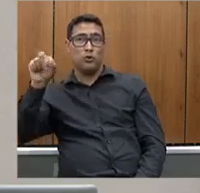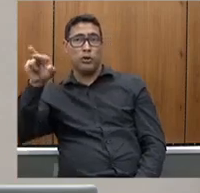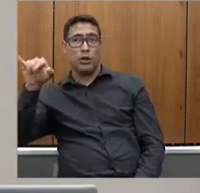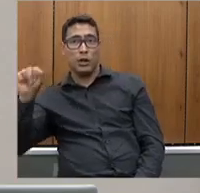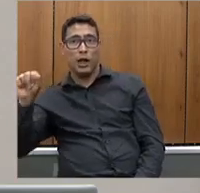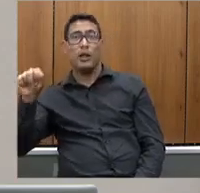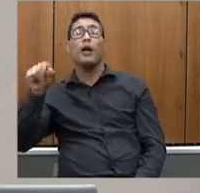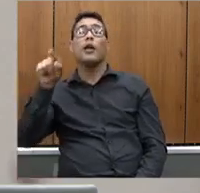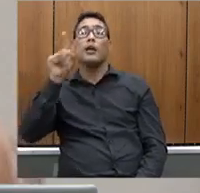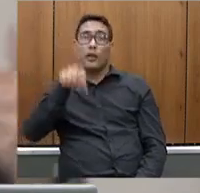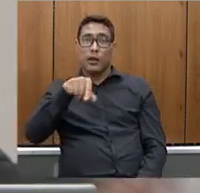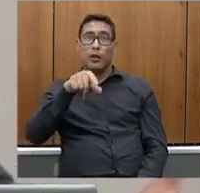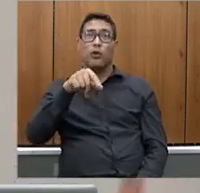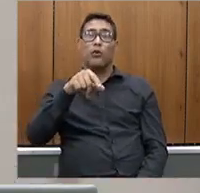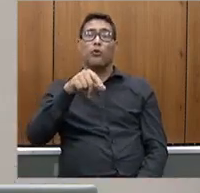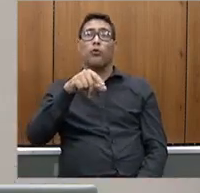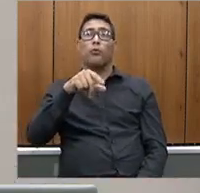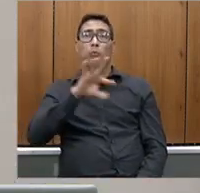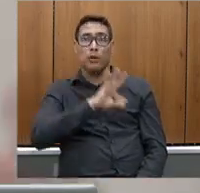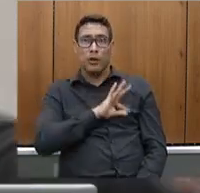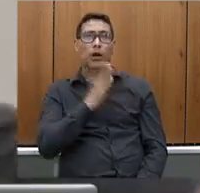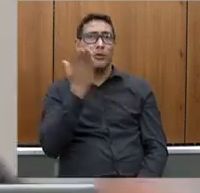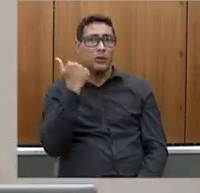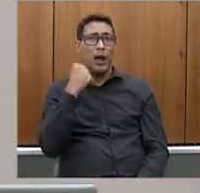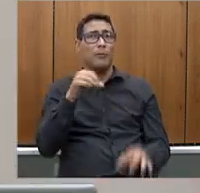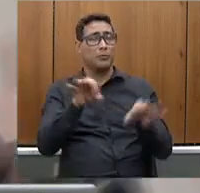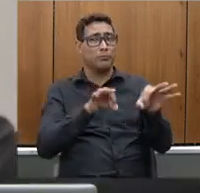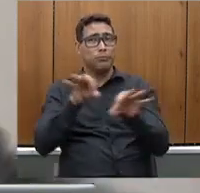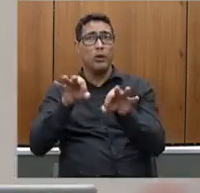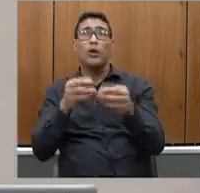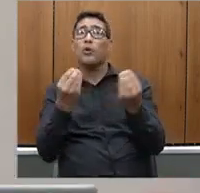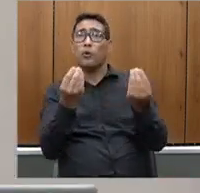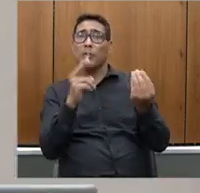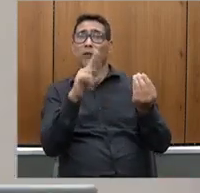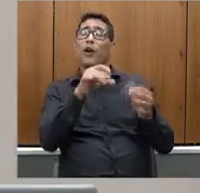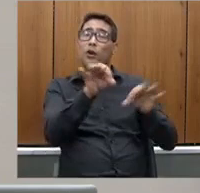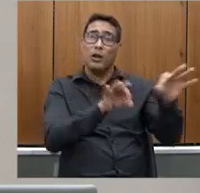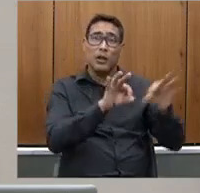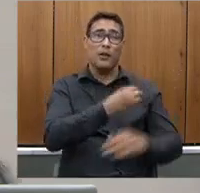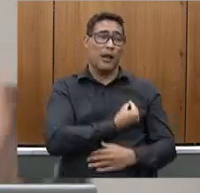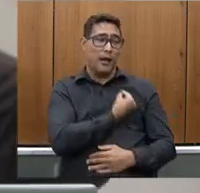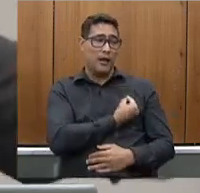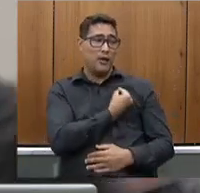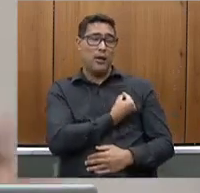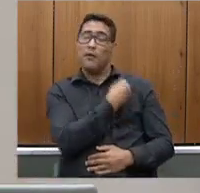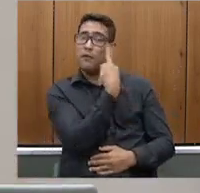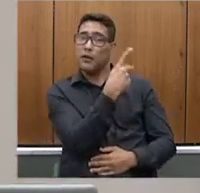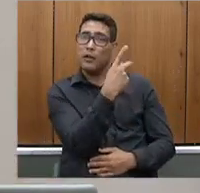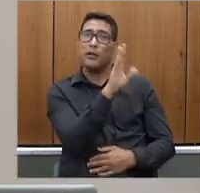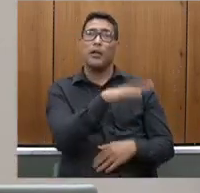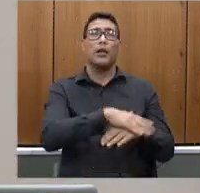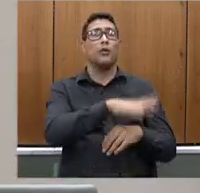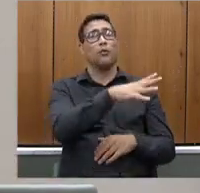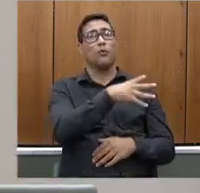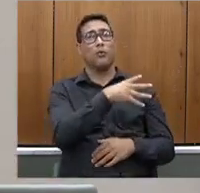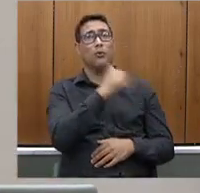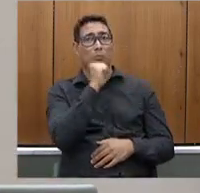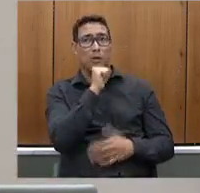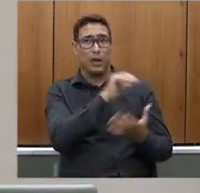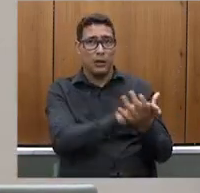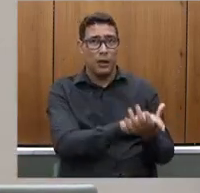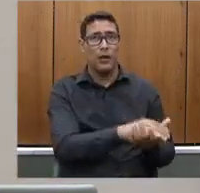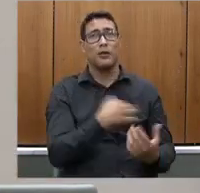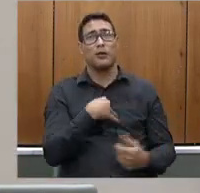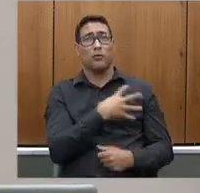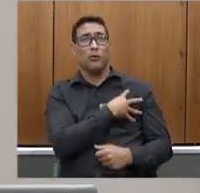a previsibilidade é que ele vai programar a vida dele com a esposa com filhos se ele não sabe como é que será